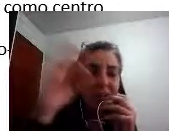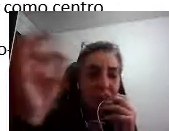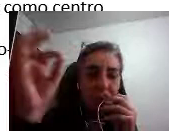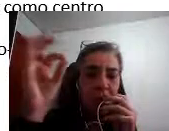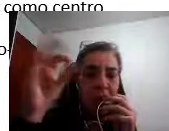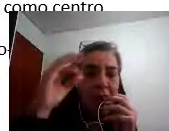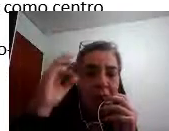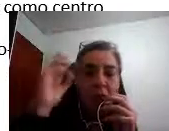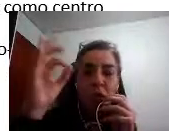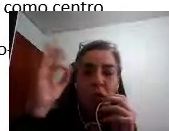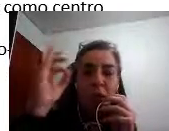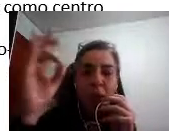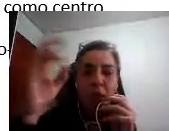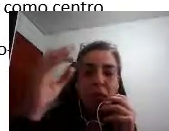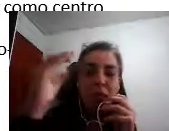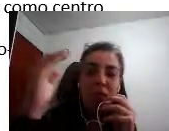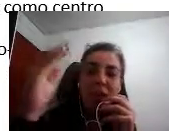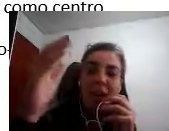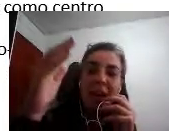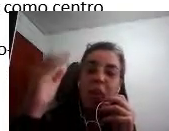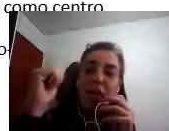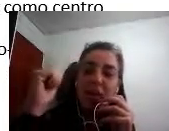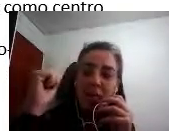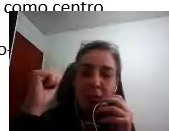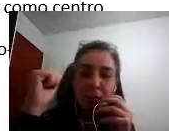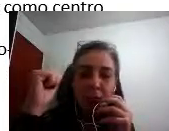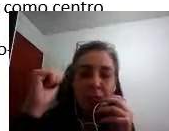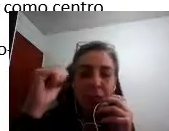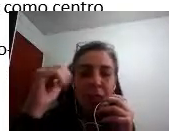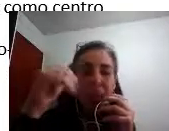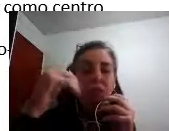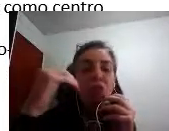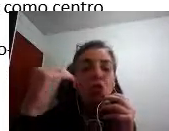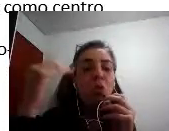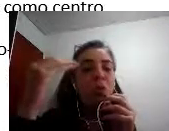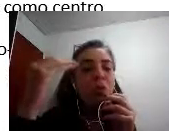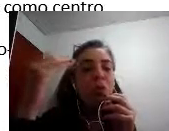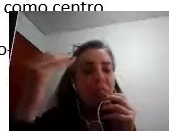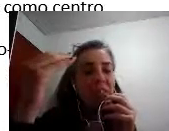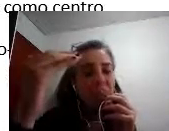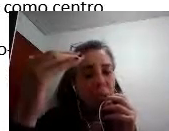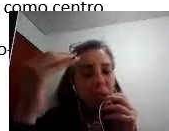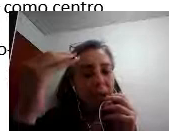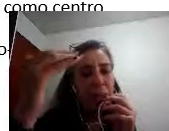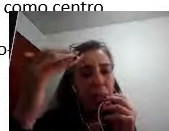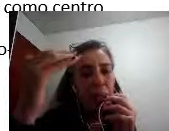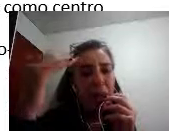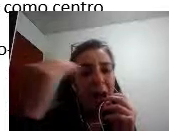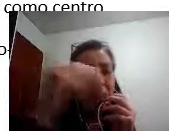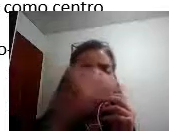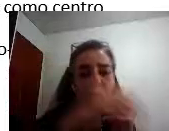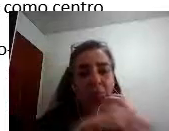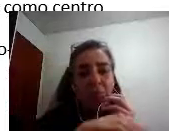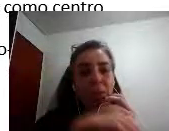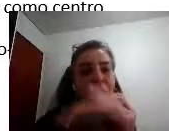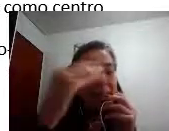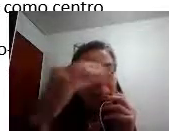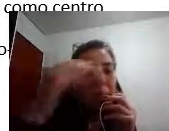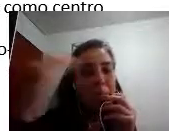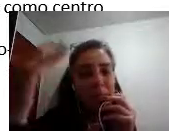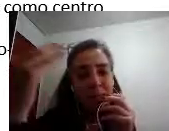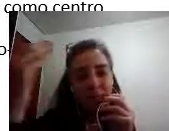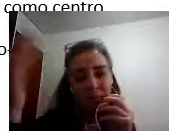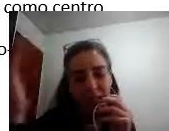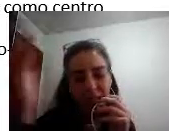que a razão era o único caminho para se chegar ao conhecimento e que tudo podia ser explicado pela razão